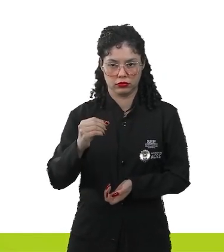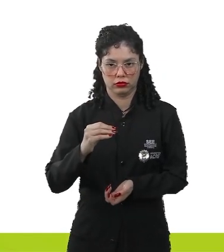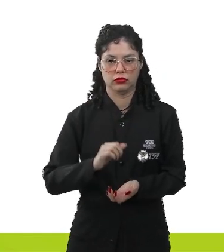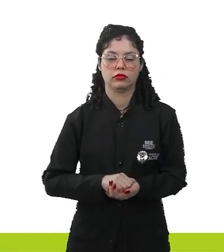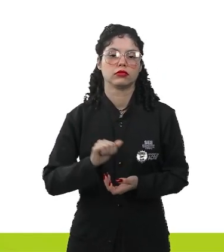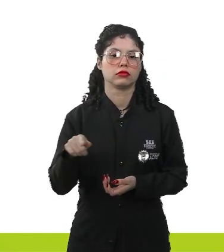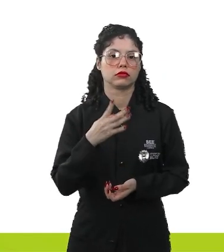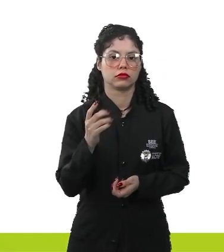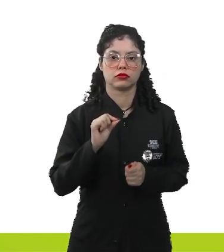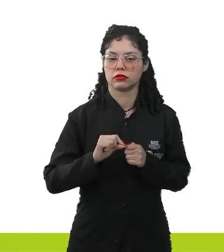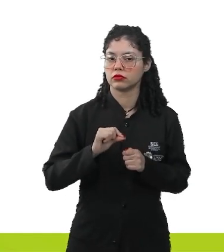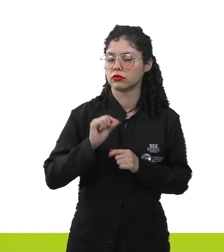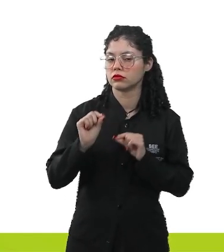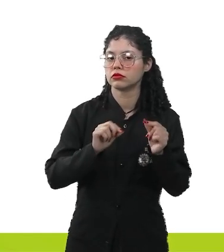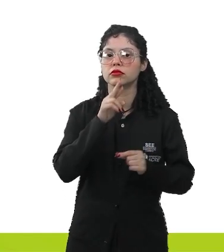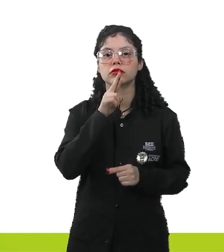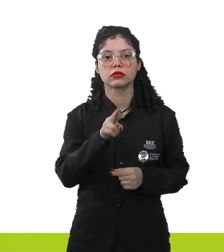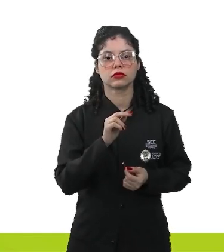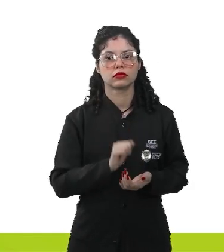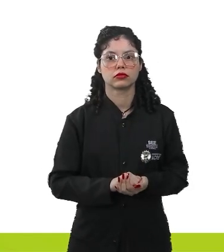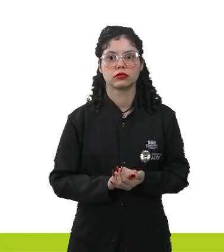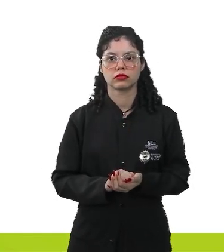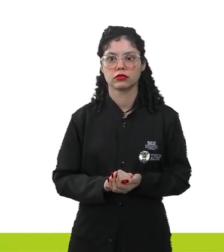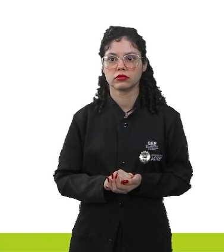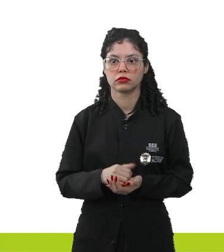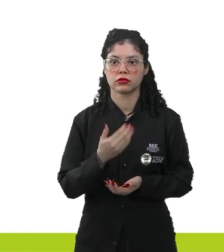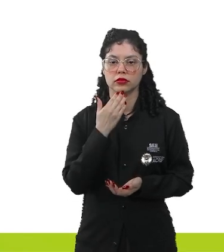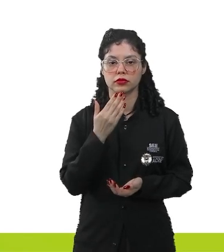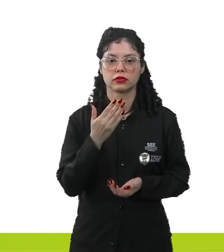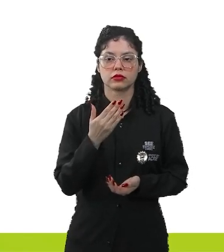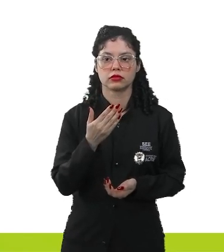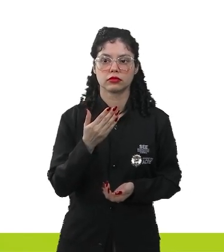Então, nós vamos fazer o seguinte cálculo do desconto que ela tem que pedir.